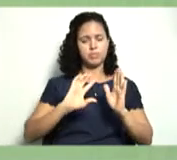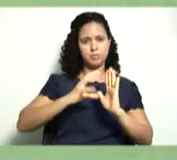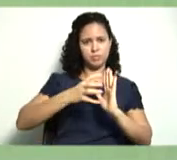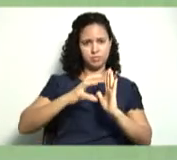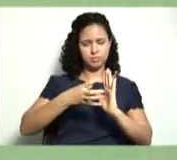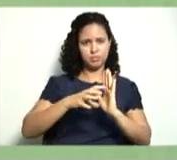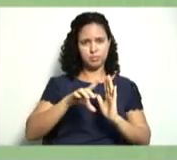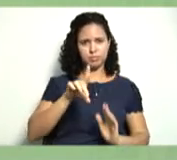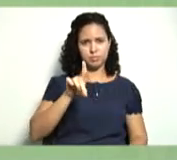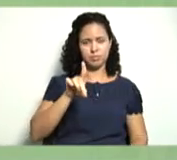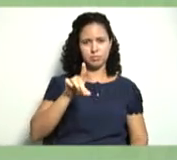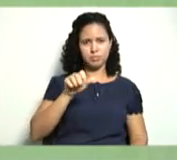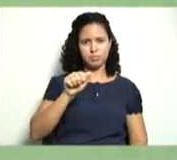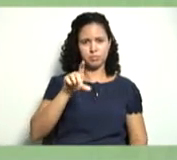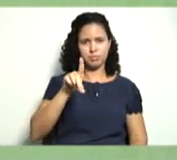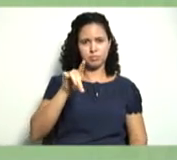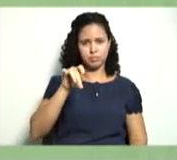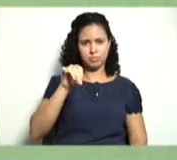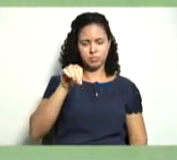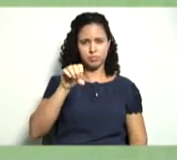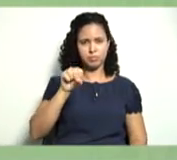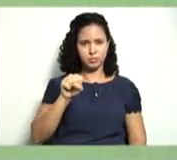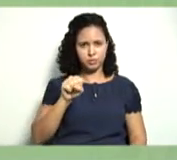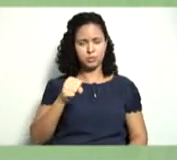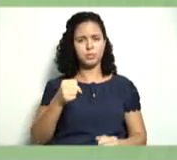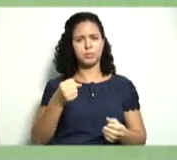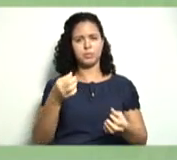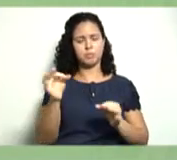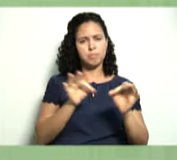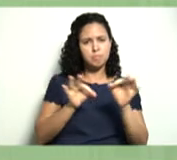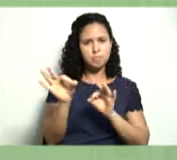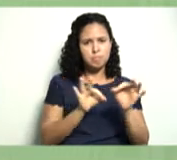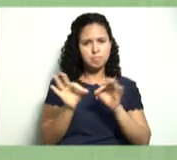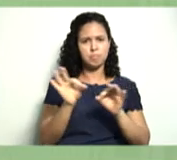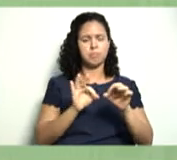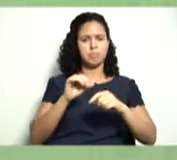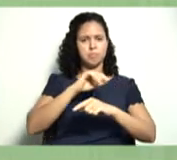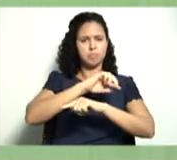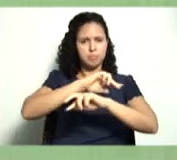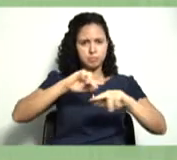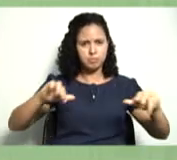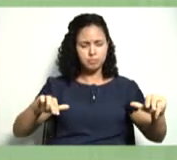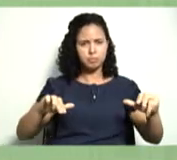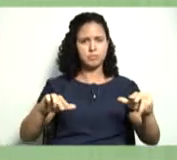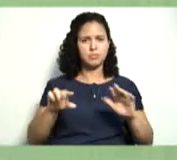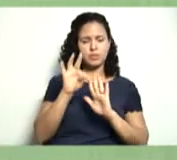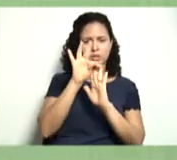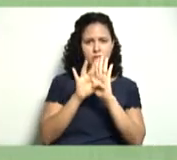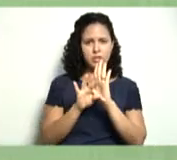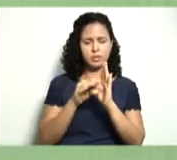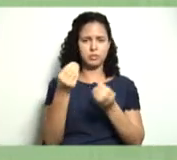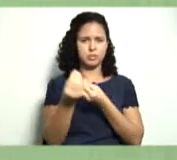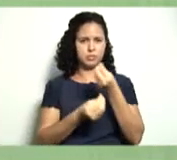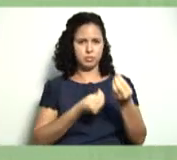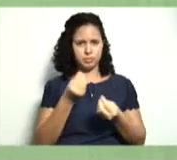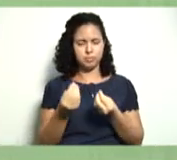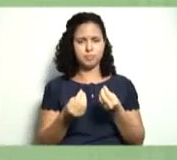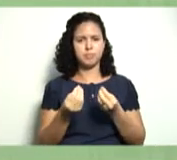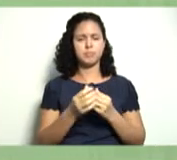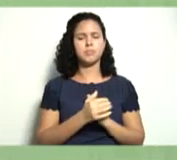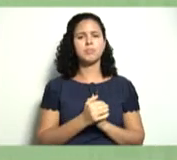dados certo protocolos e serviços e editor de texto